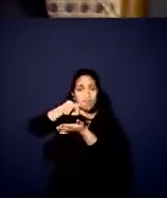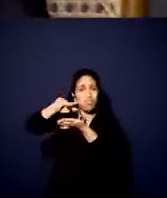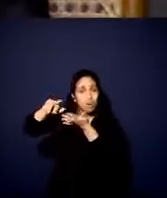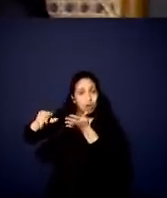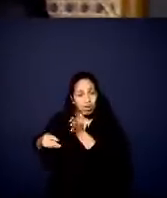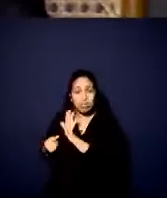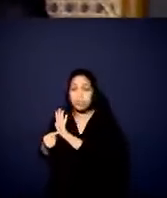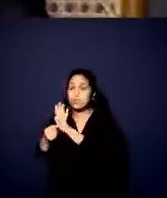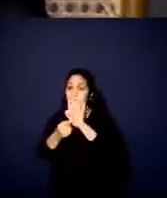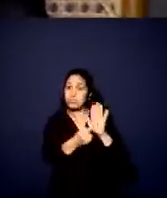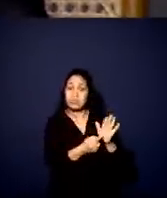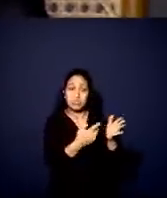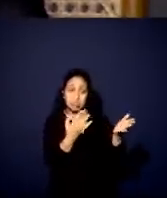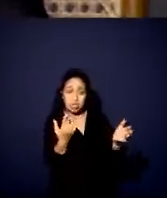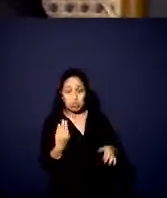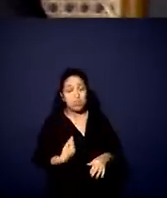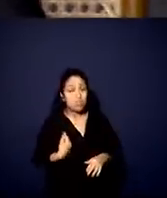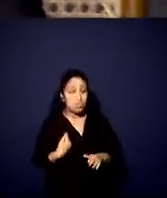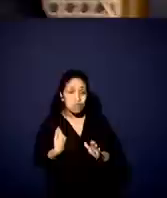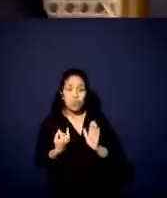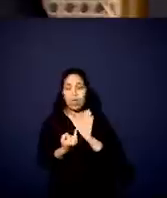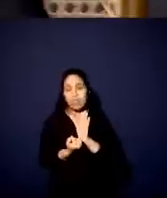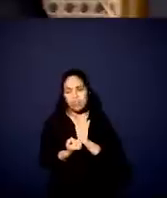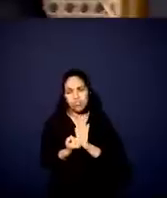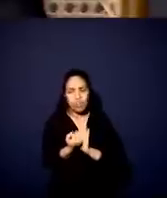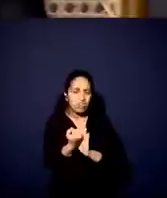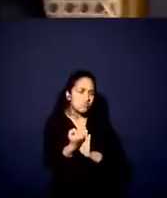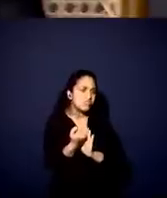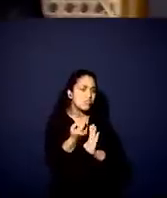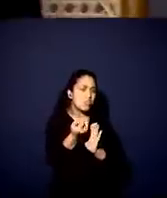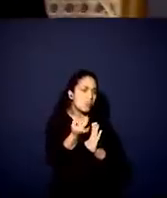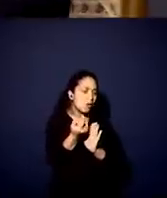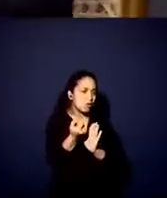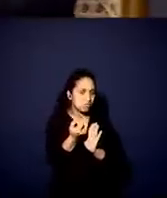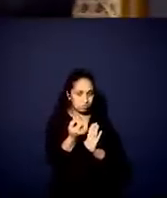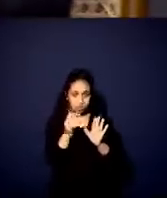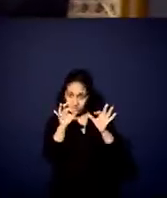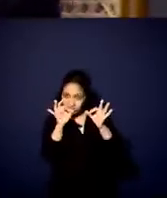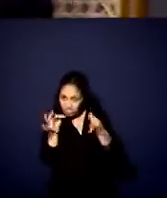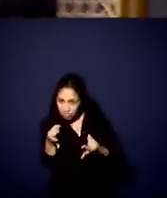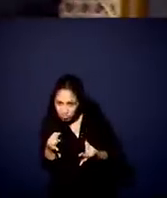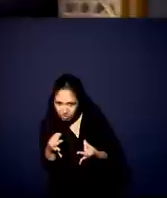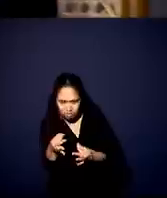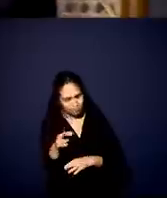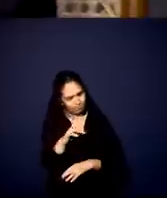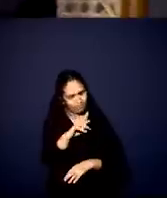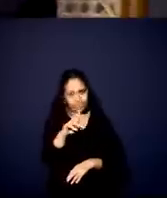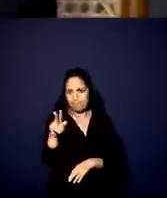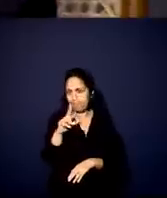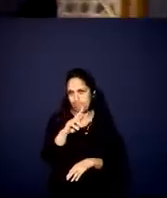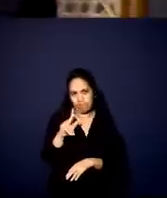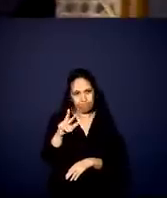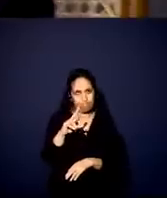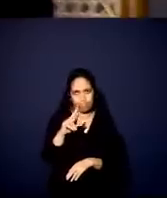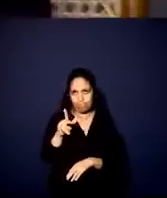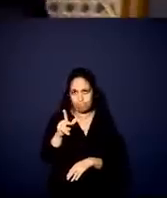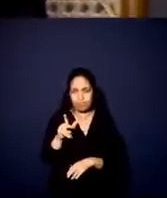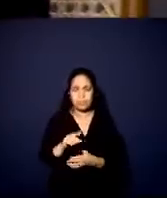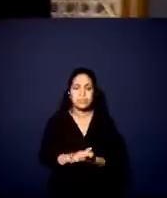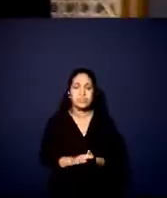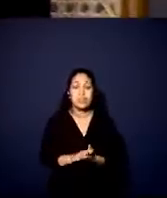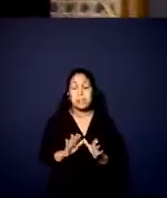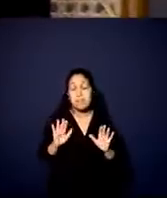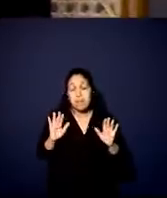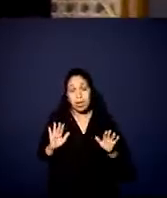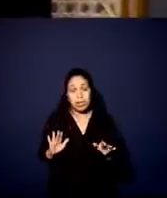essa história de vamos viver com inflaçãozinha aqui não é tão simples quanto parece que no